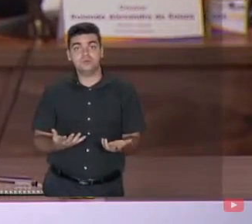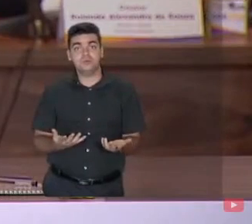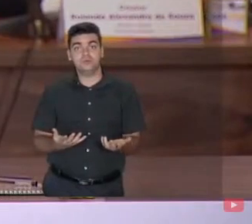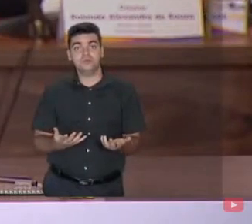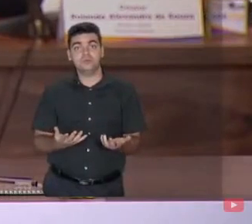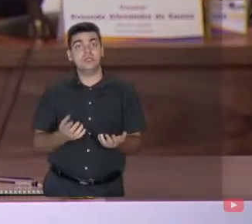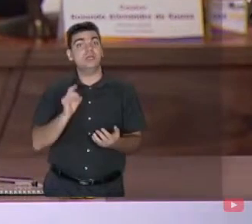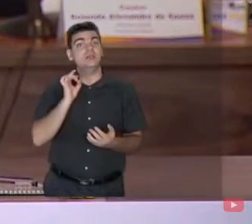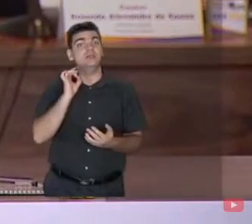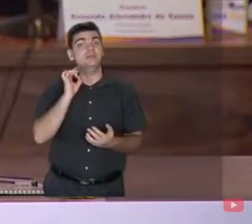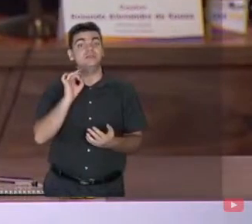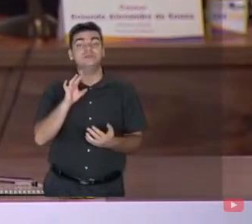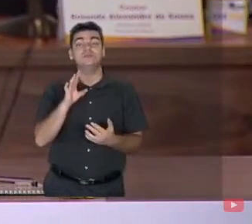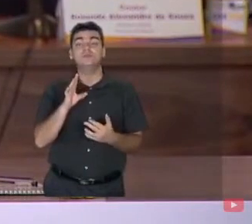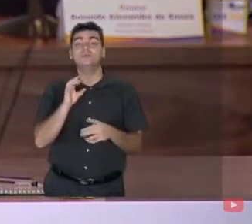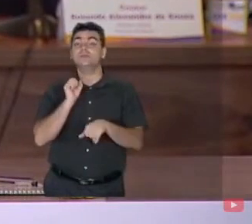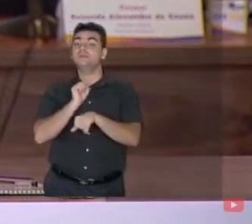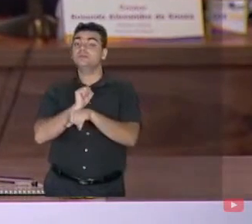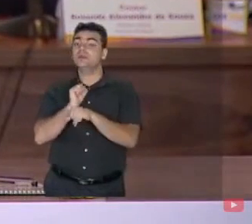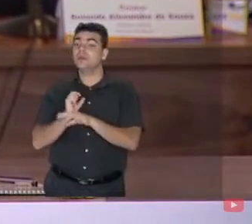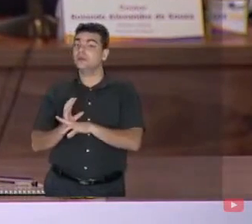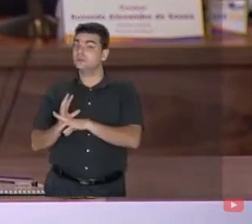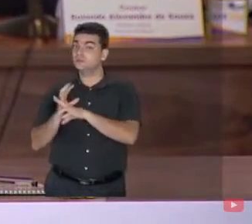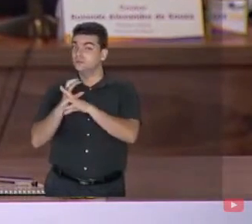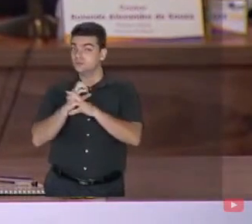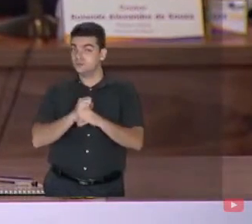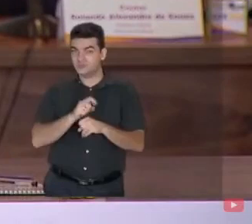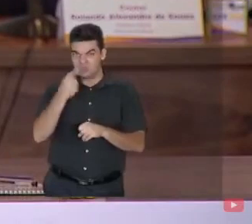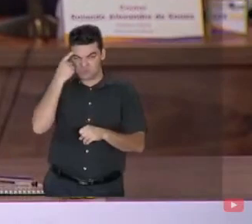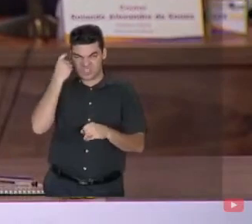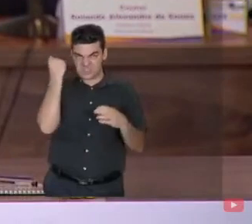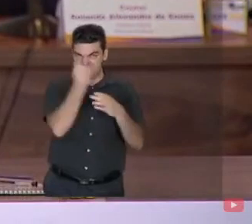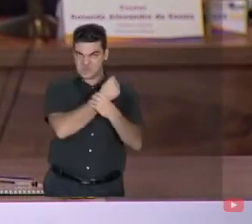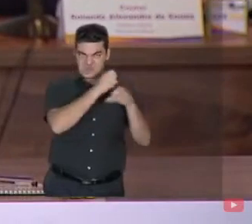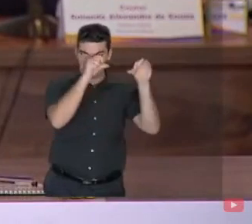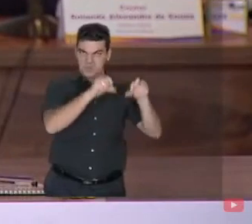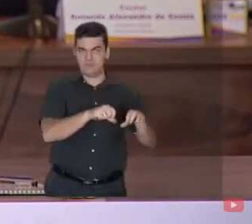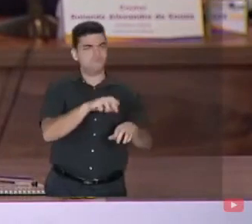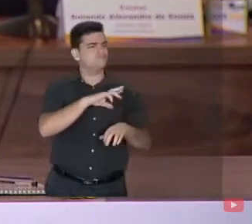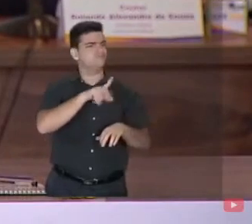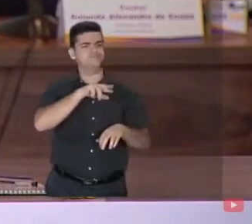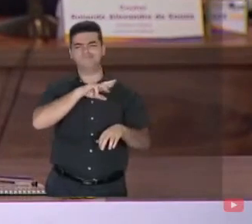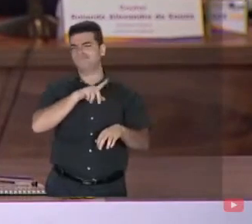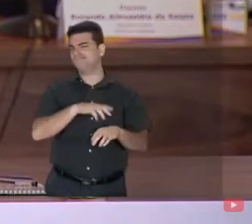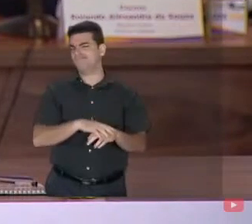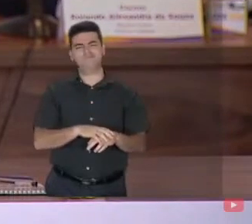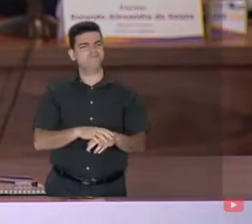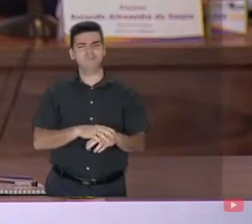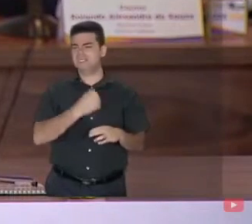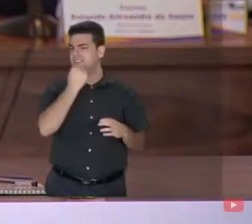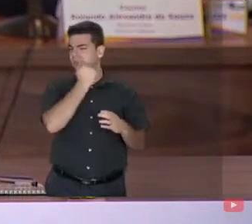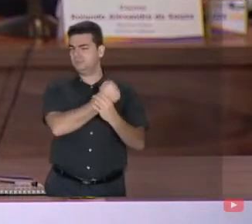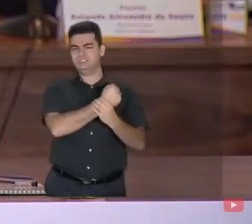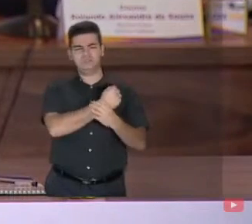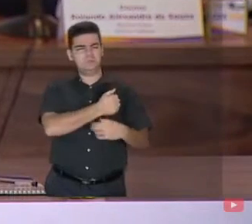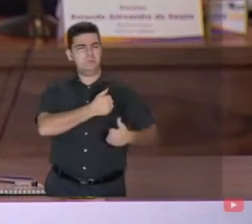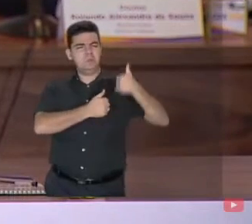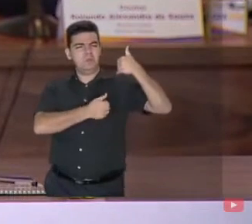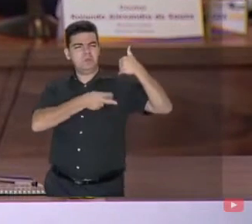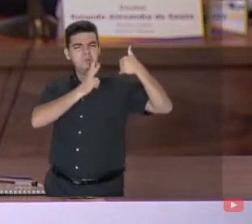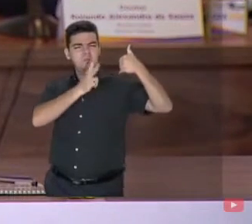tem é um atraso que de modo algum compromete a segurança. O TSE está, de alguma